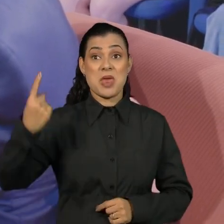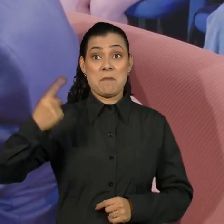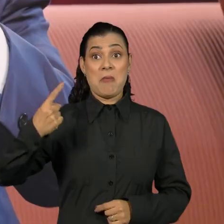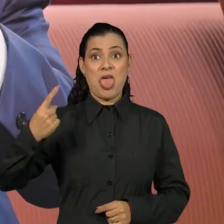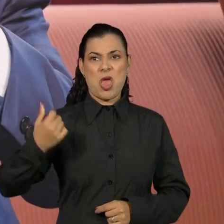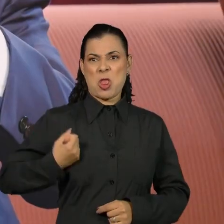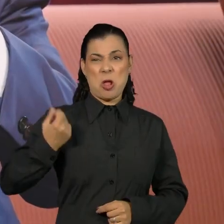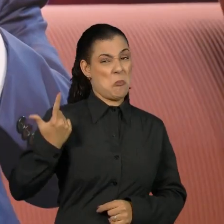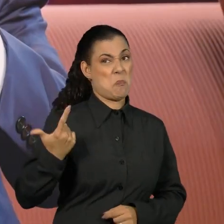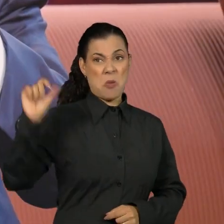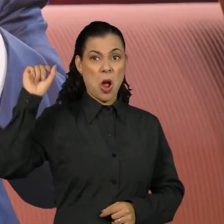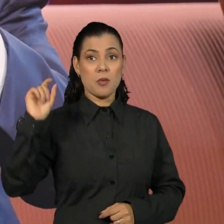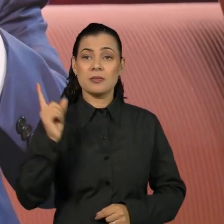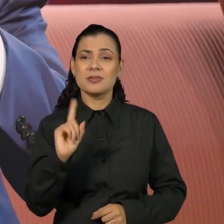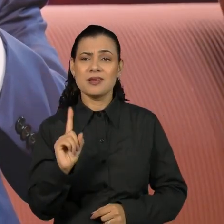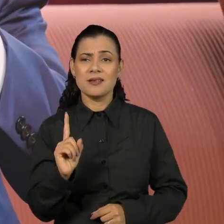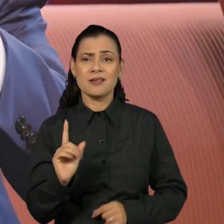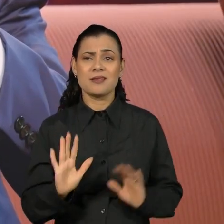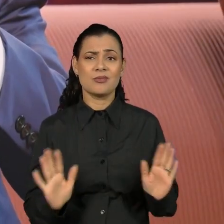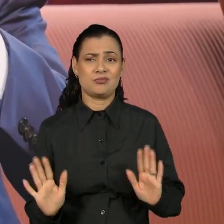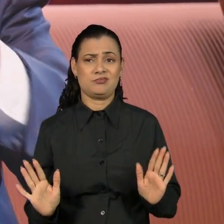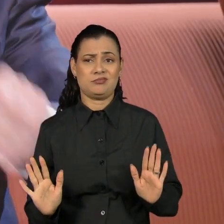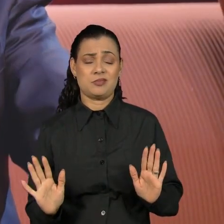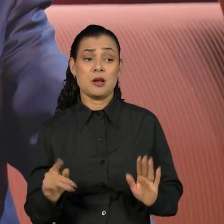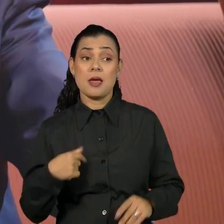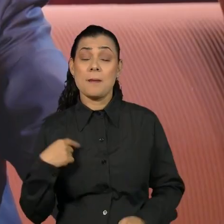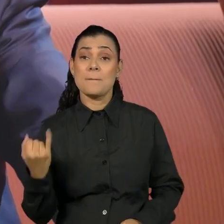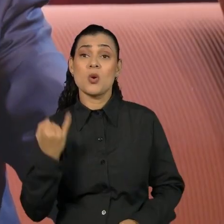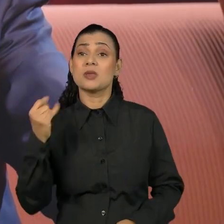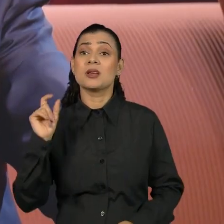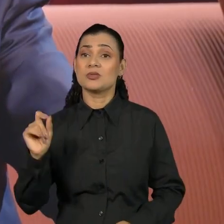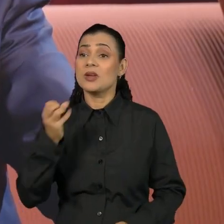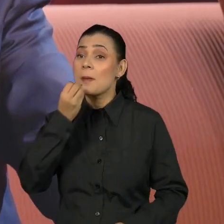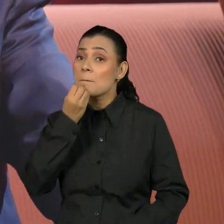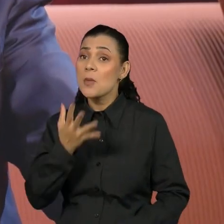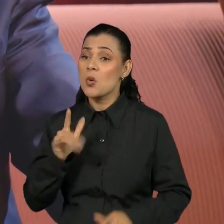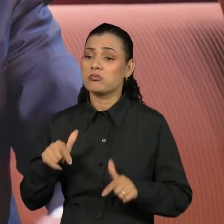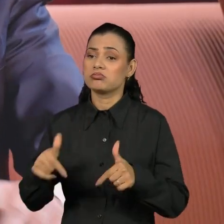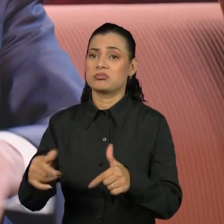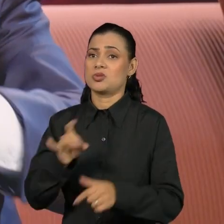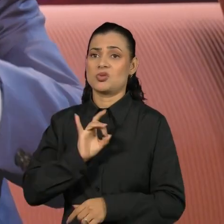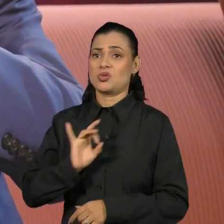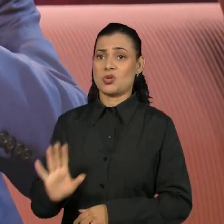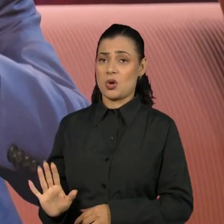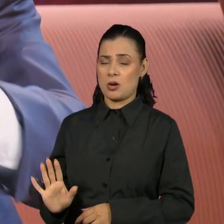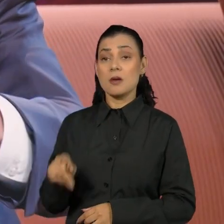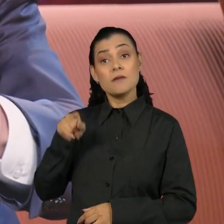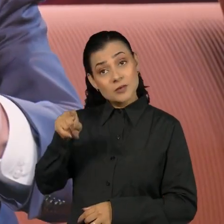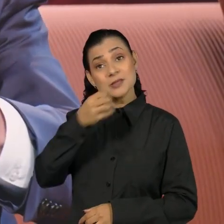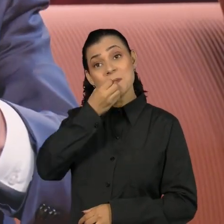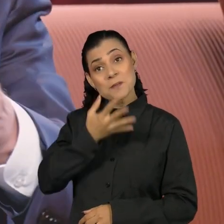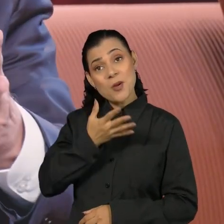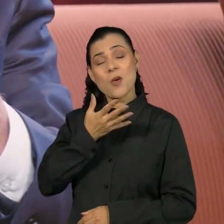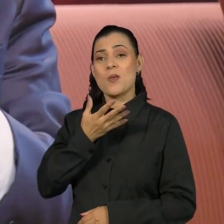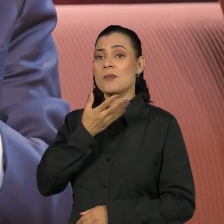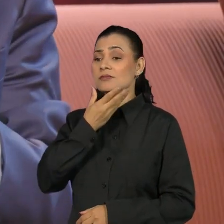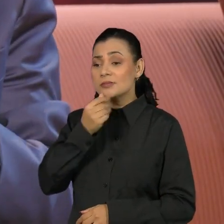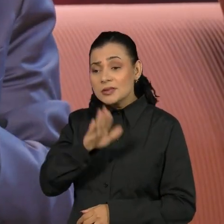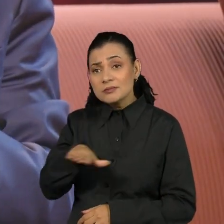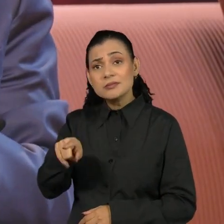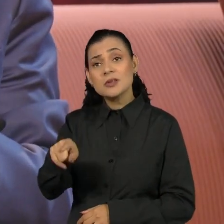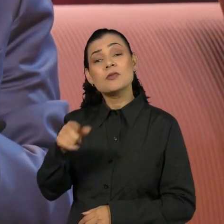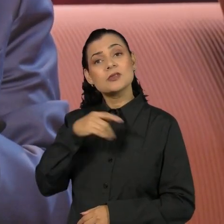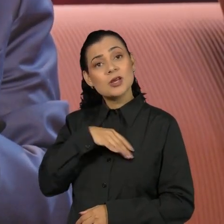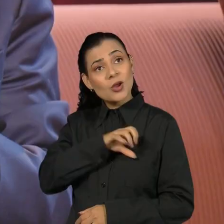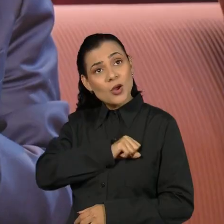primeiro. O importante na vida não é ser o primeiro, é ser bom. E você é bom menino, você gosta da